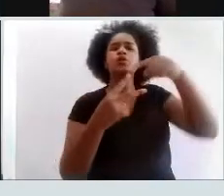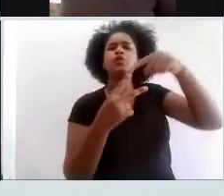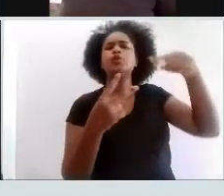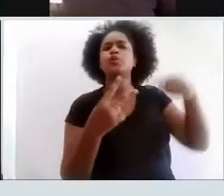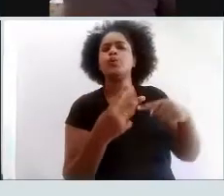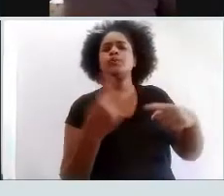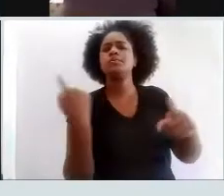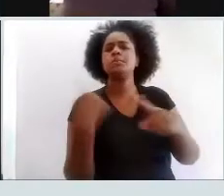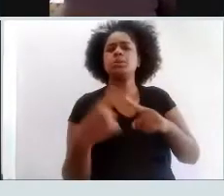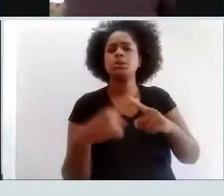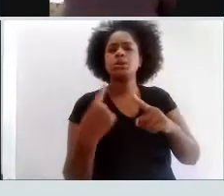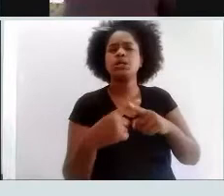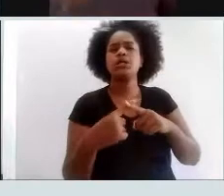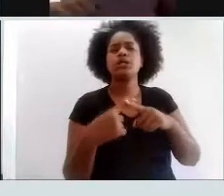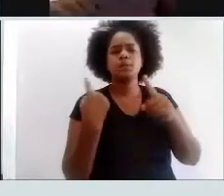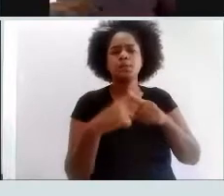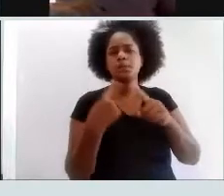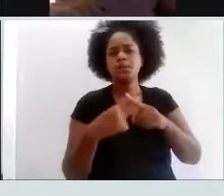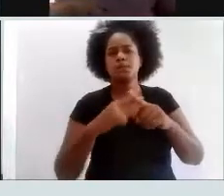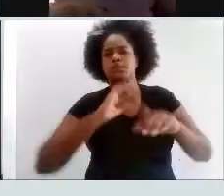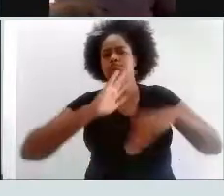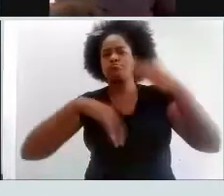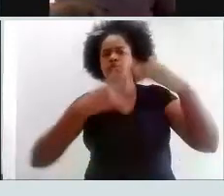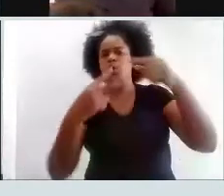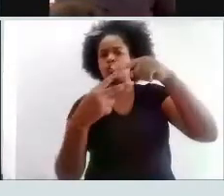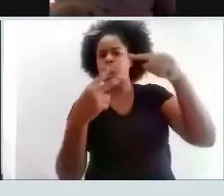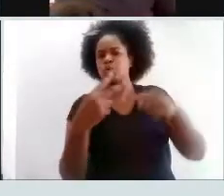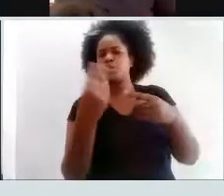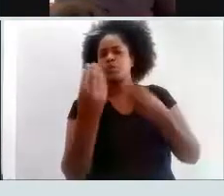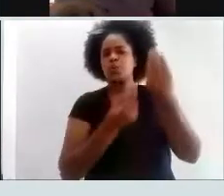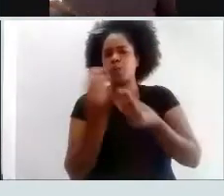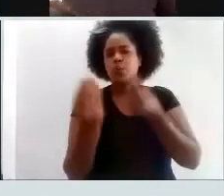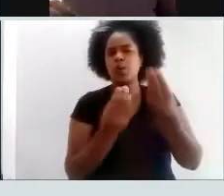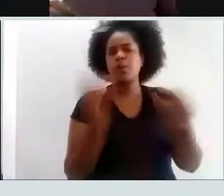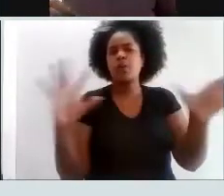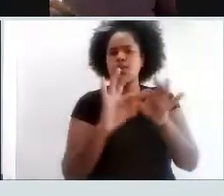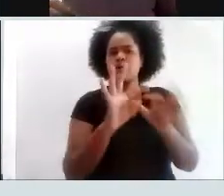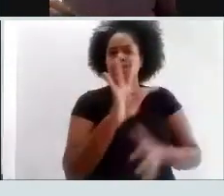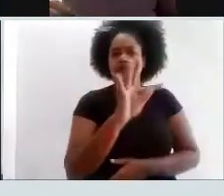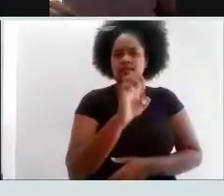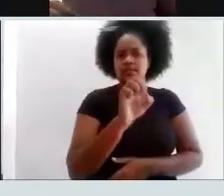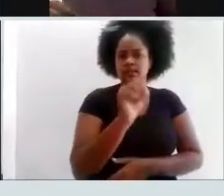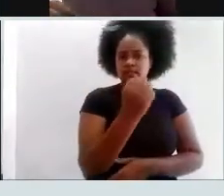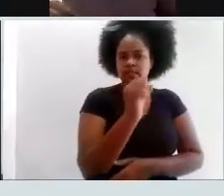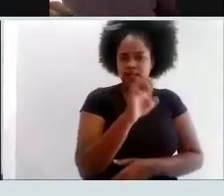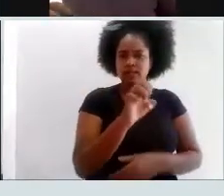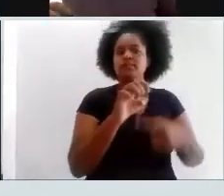com a tese, que eu já falei aqui, né? Que a tese vai ser o norte do texto de vocês.